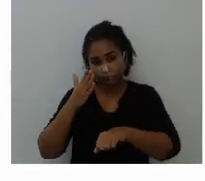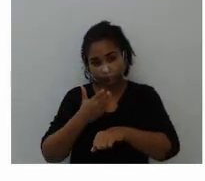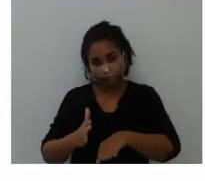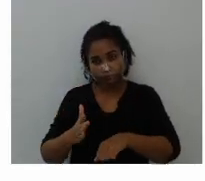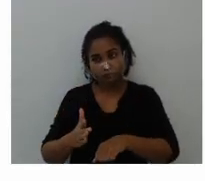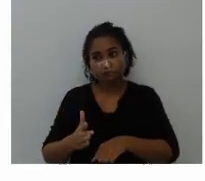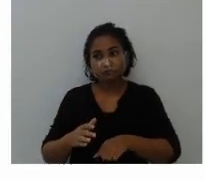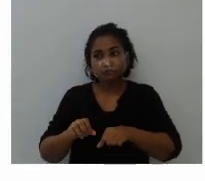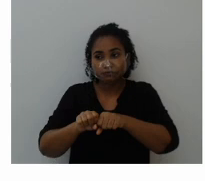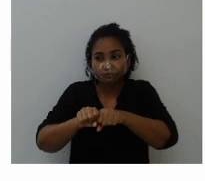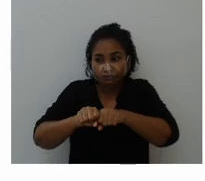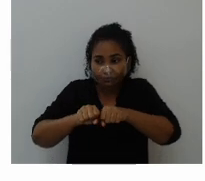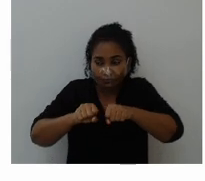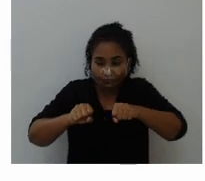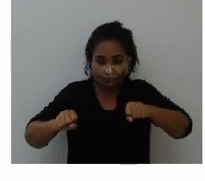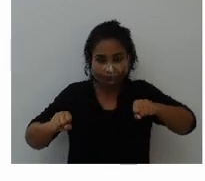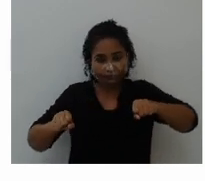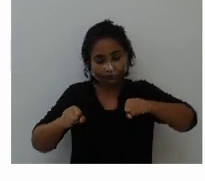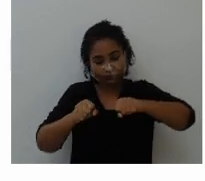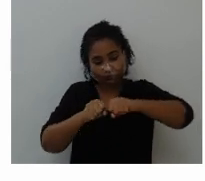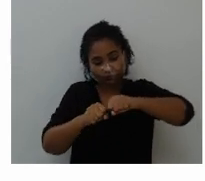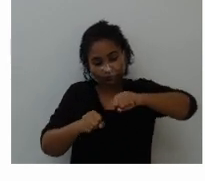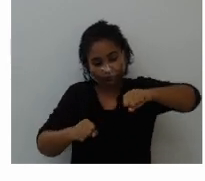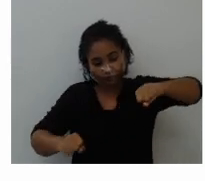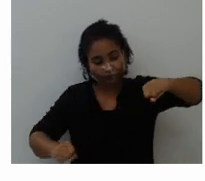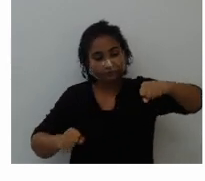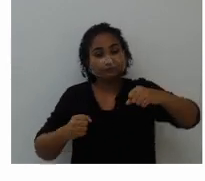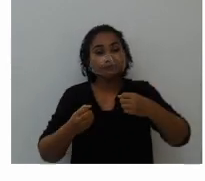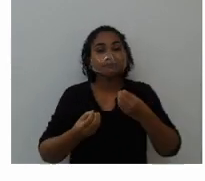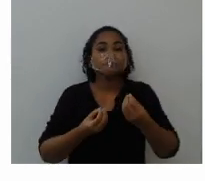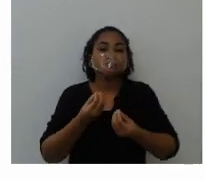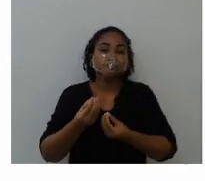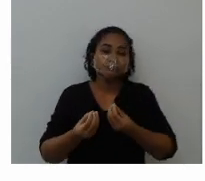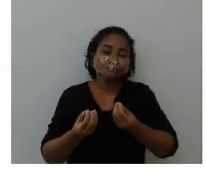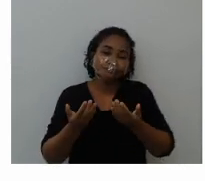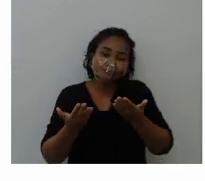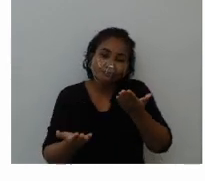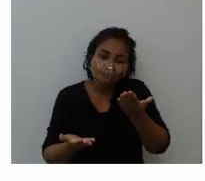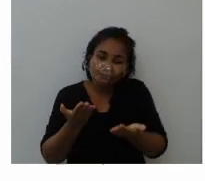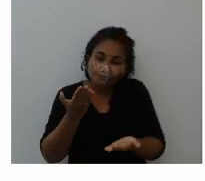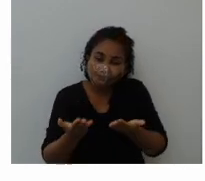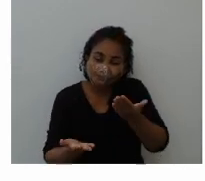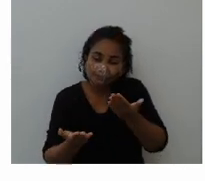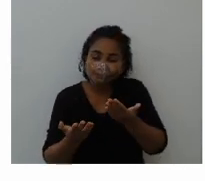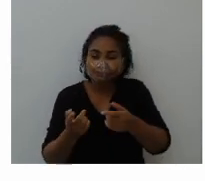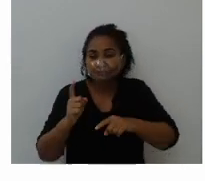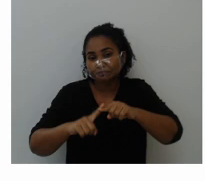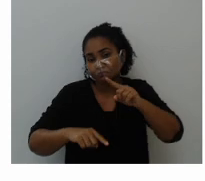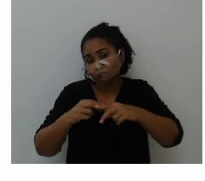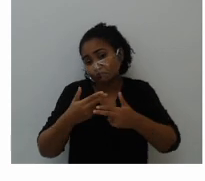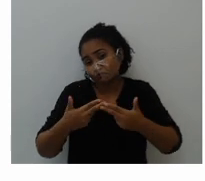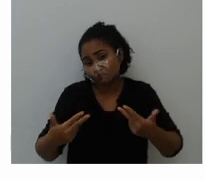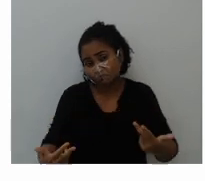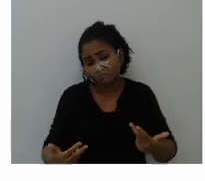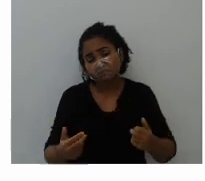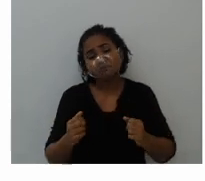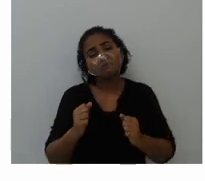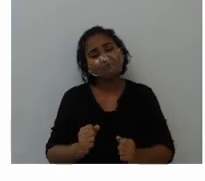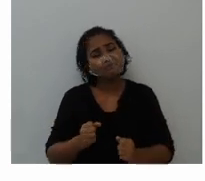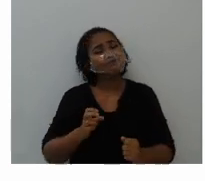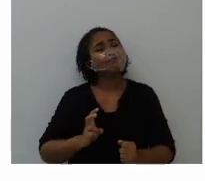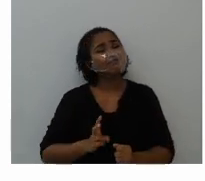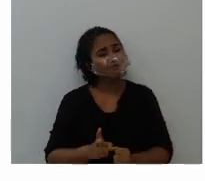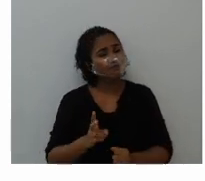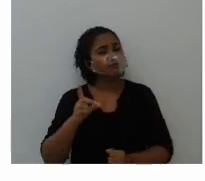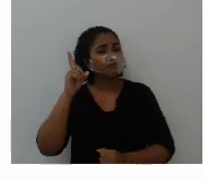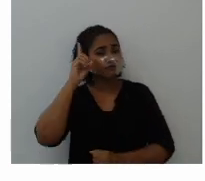tem a corda, mais uma vez, ó, um sistema de cordas, tentando equilibrar um objeto. Então, veja que isso é algo que está assim